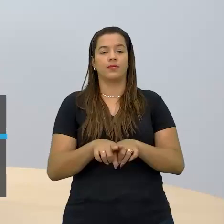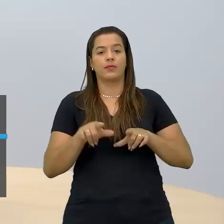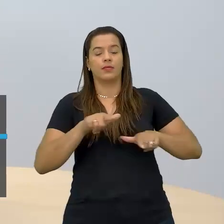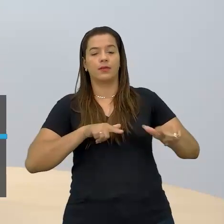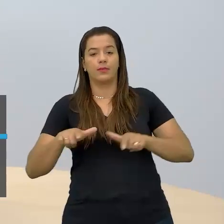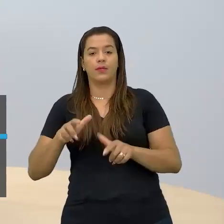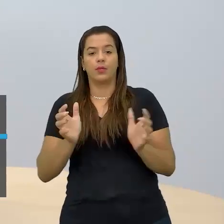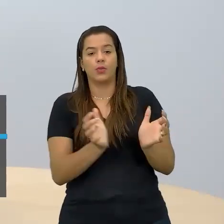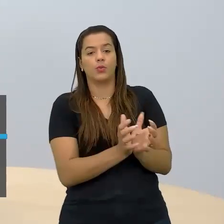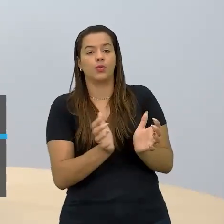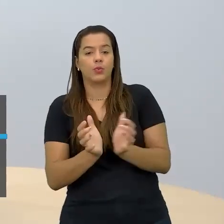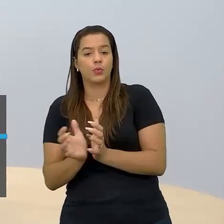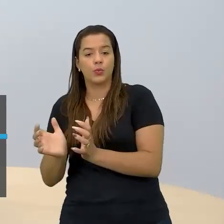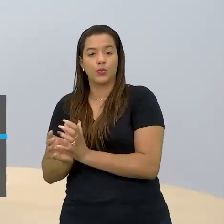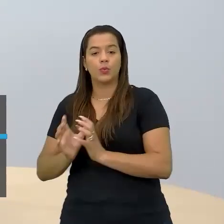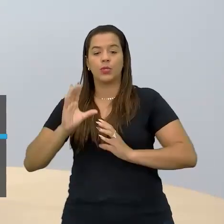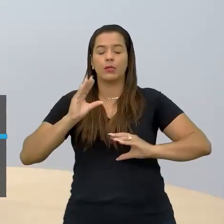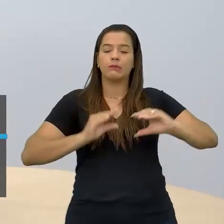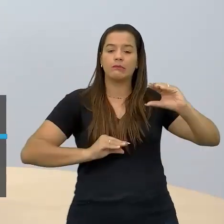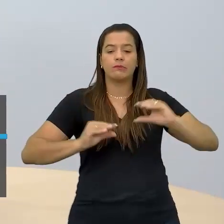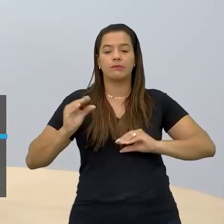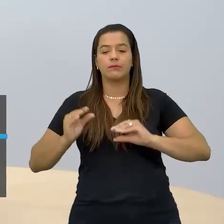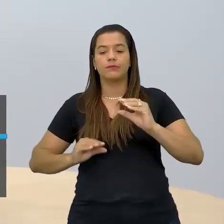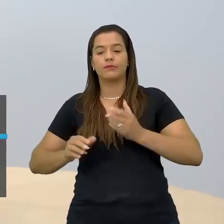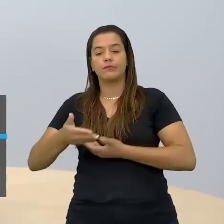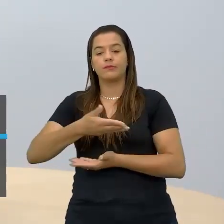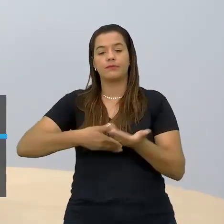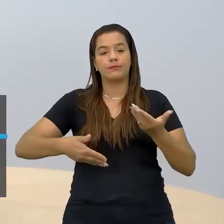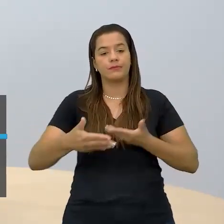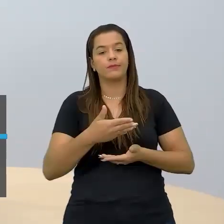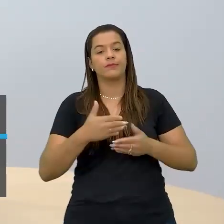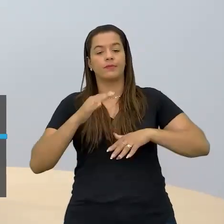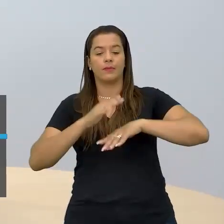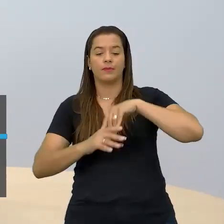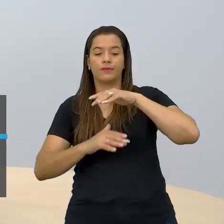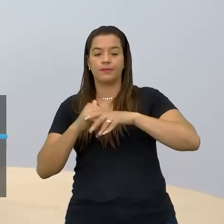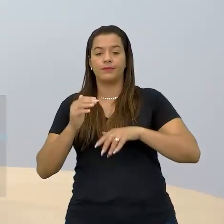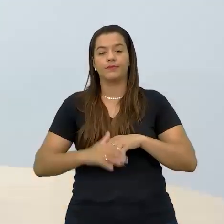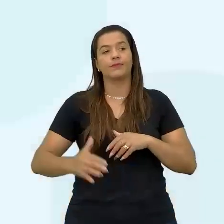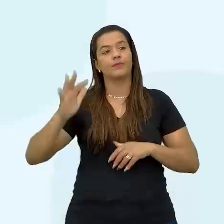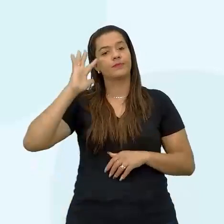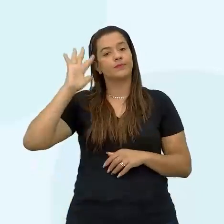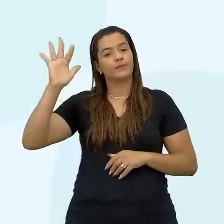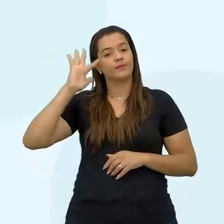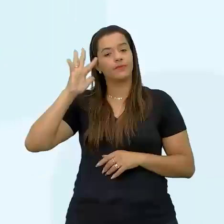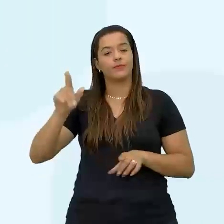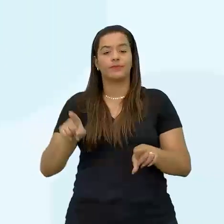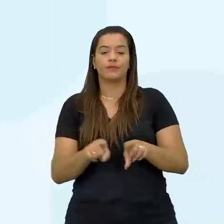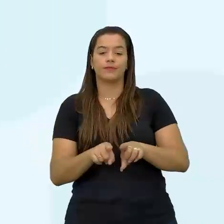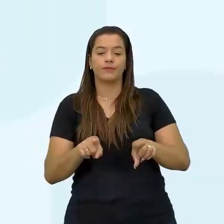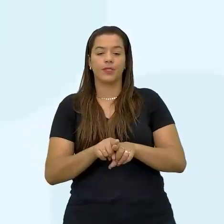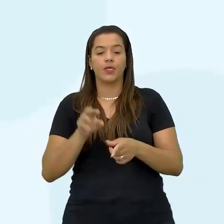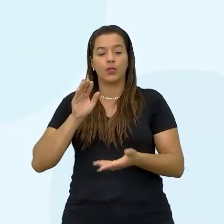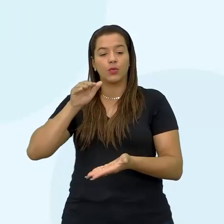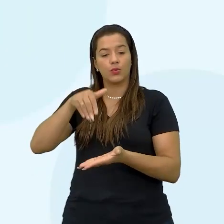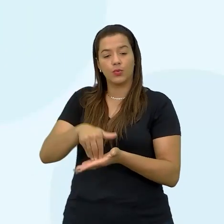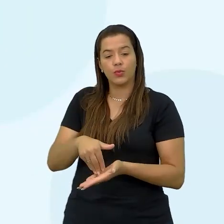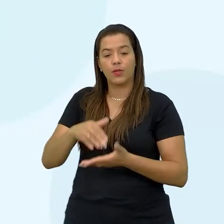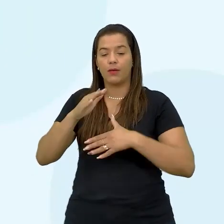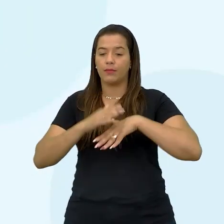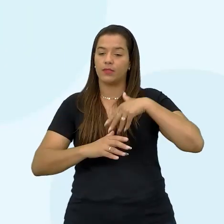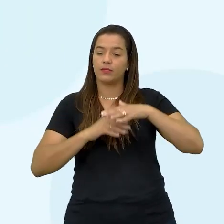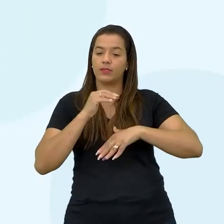em equipe, ter flexibilidade, habilidades de pensamento também. E, por último,